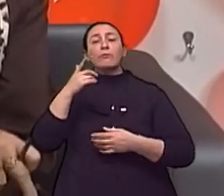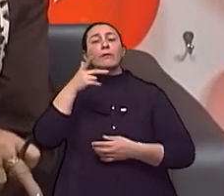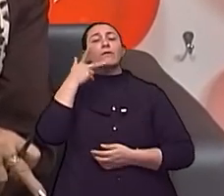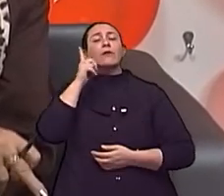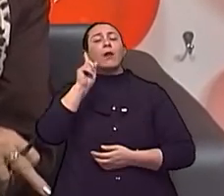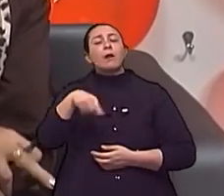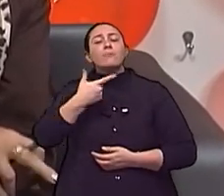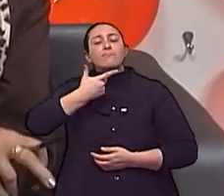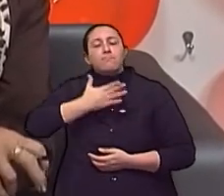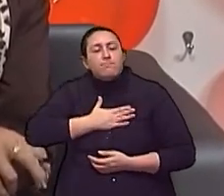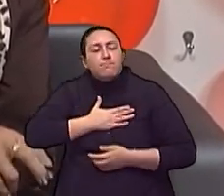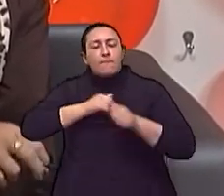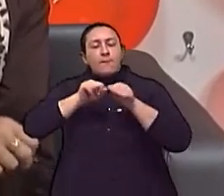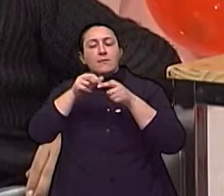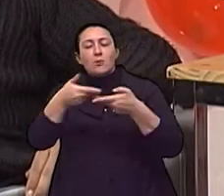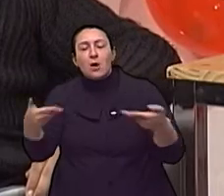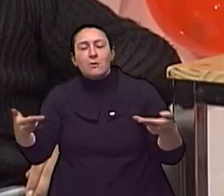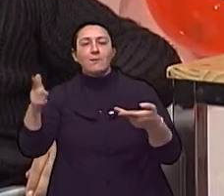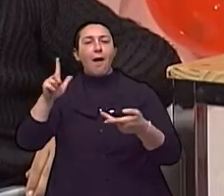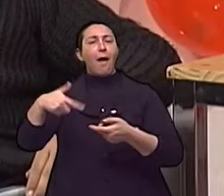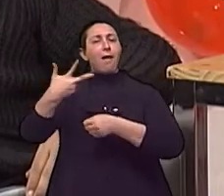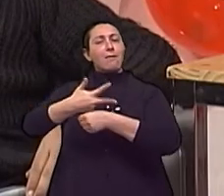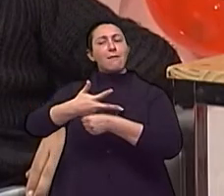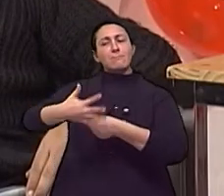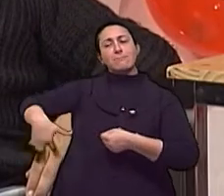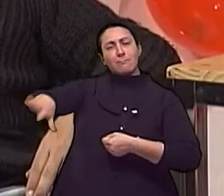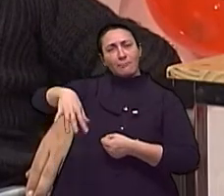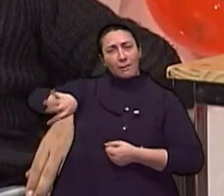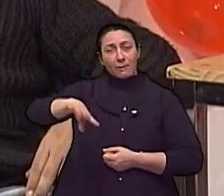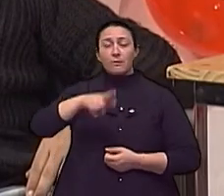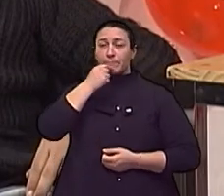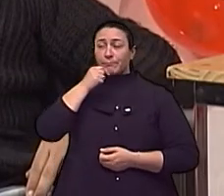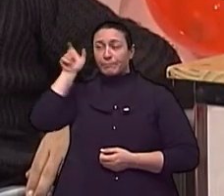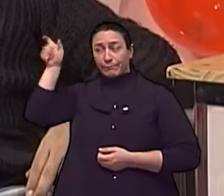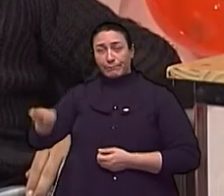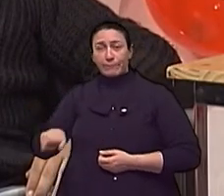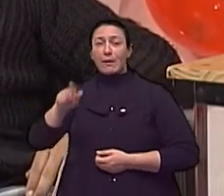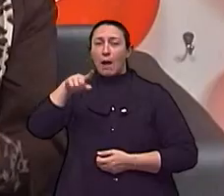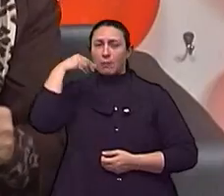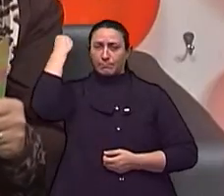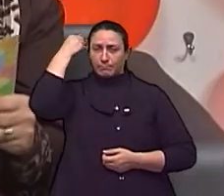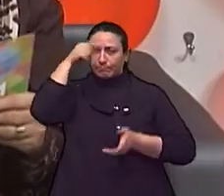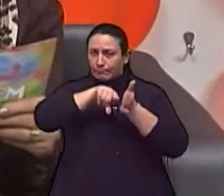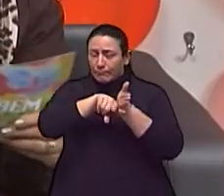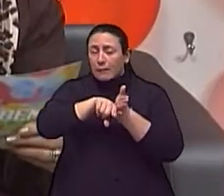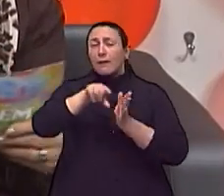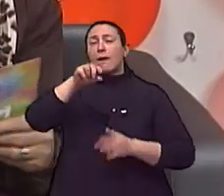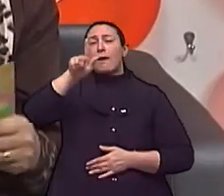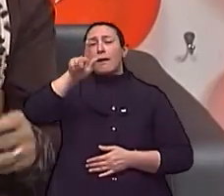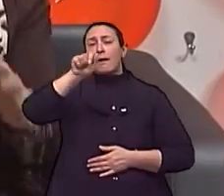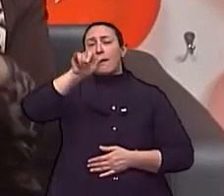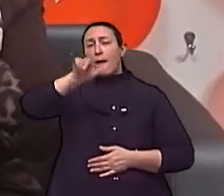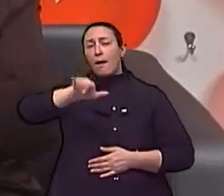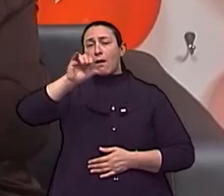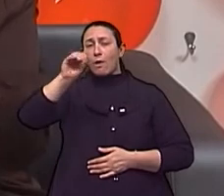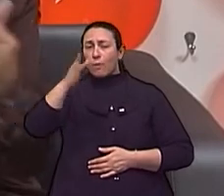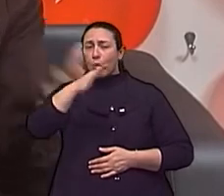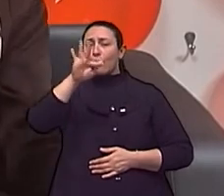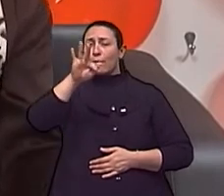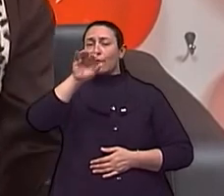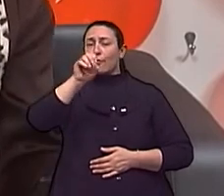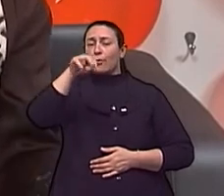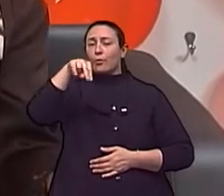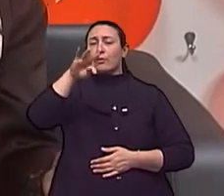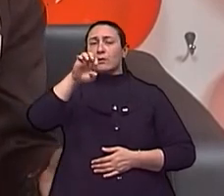psicólogo gaio fontella também especialista e psicanálise e a gente viu a matéria a gente conversou